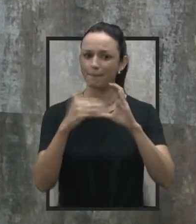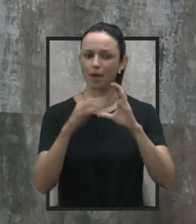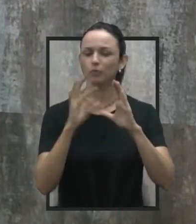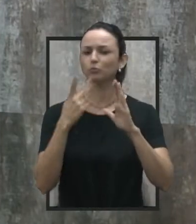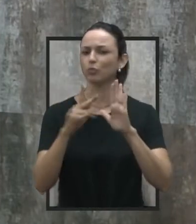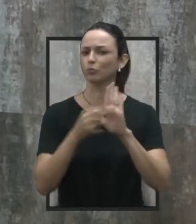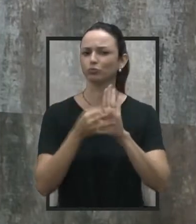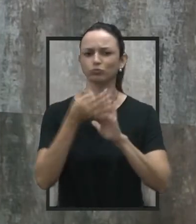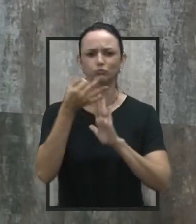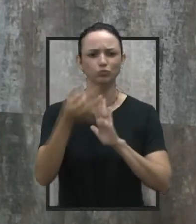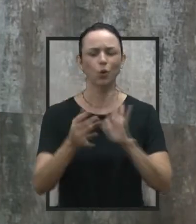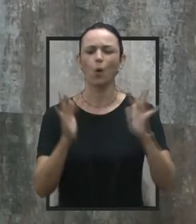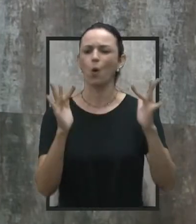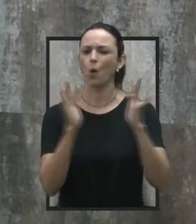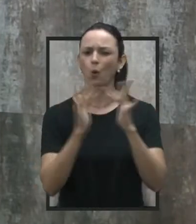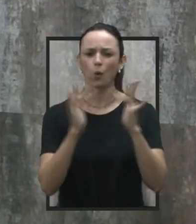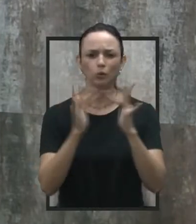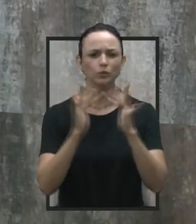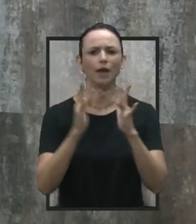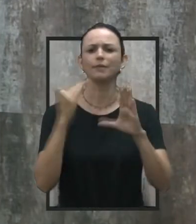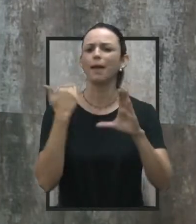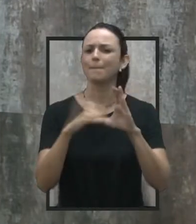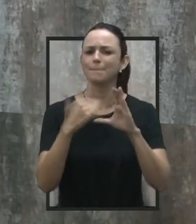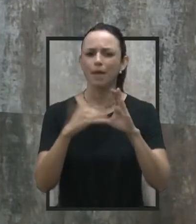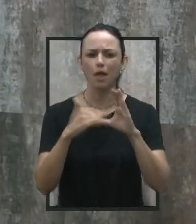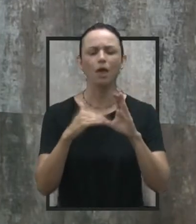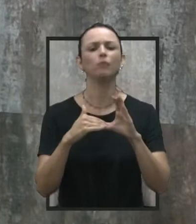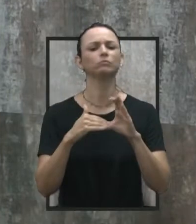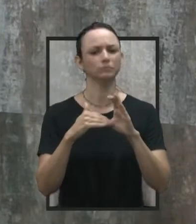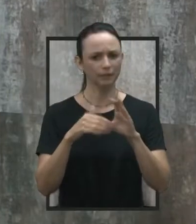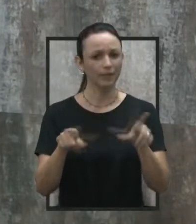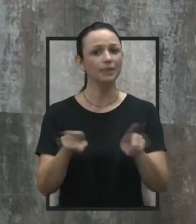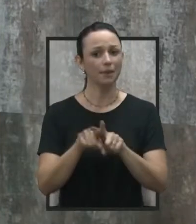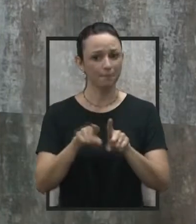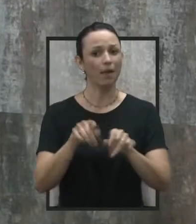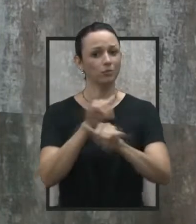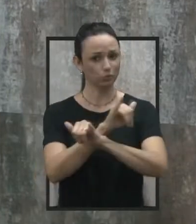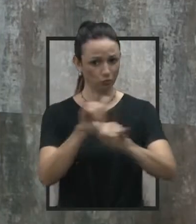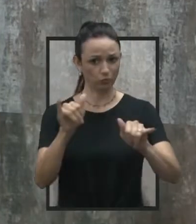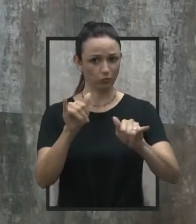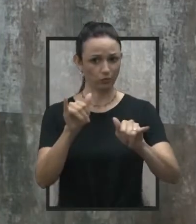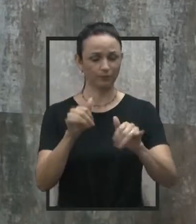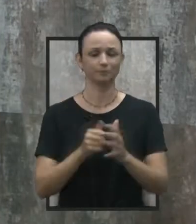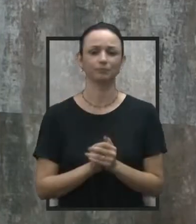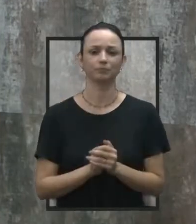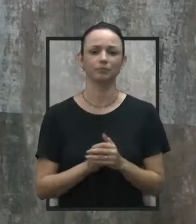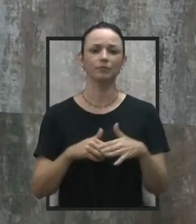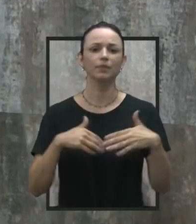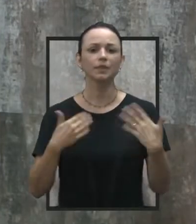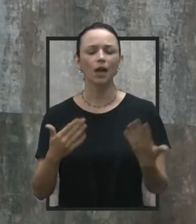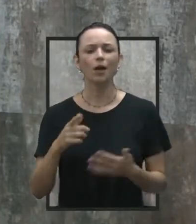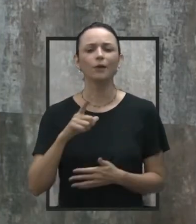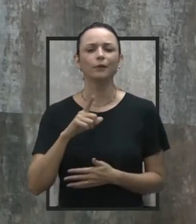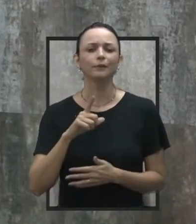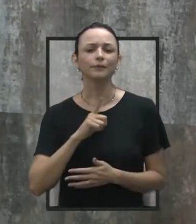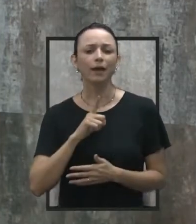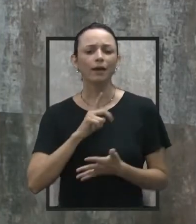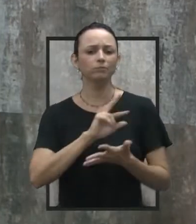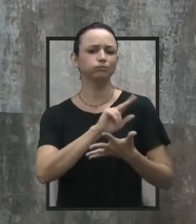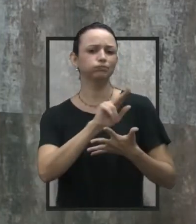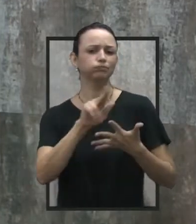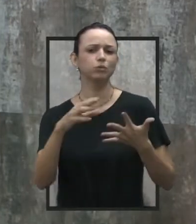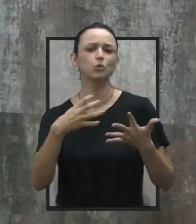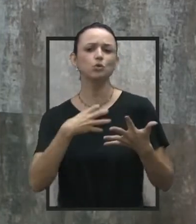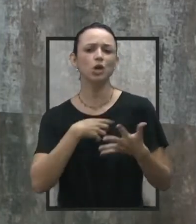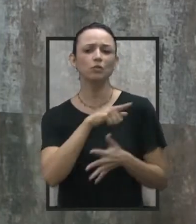essas sugestões, esses contatos, esses e-mails todos serão também divulgados. Então é uma maneira, a maneira como o